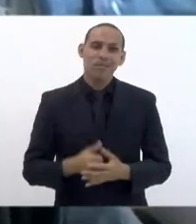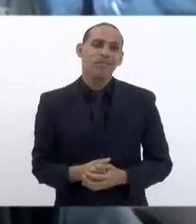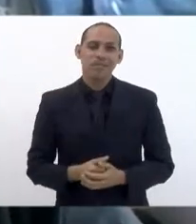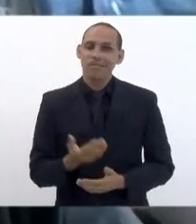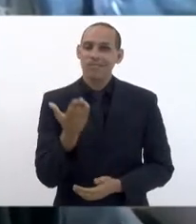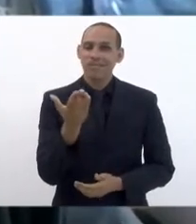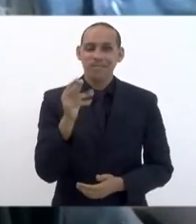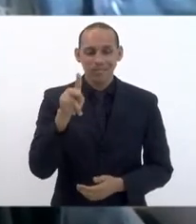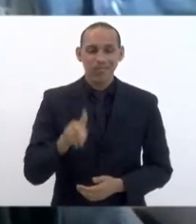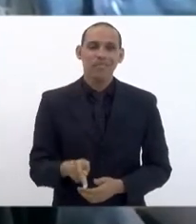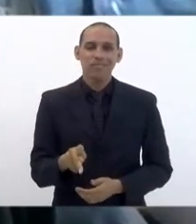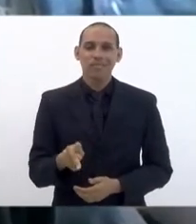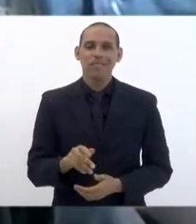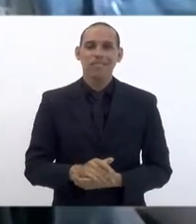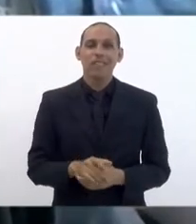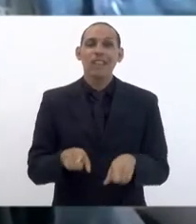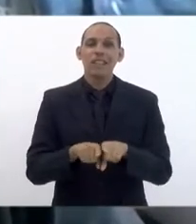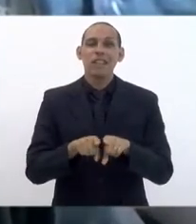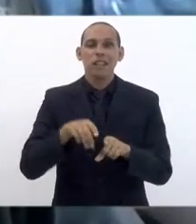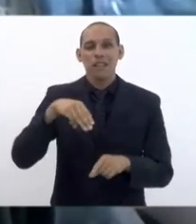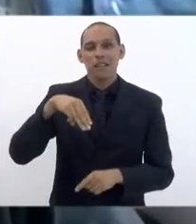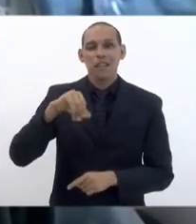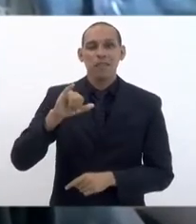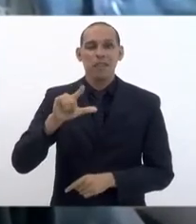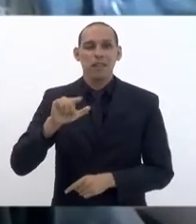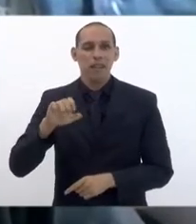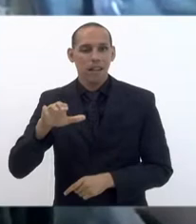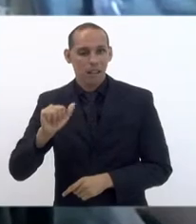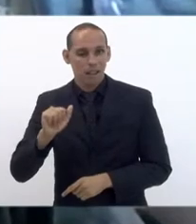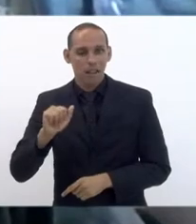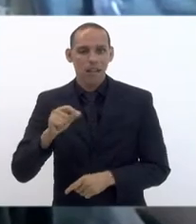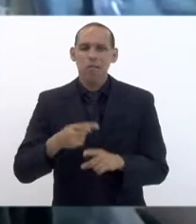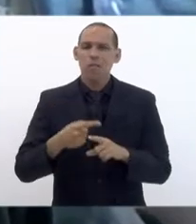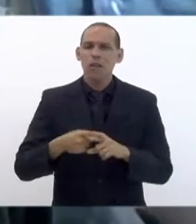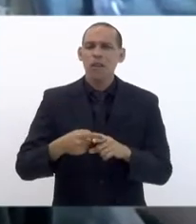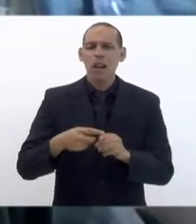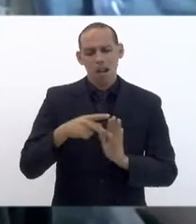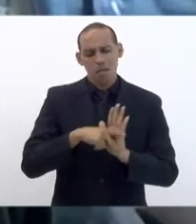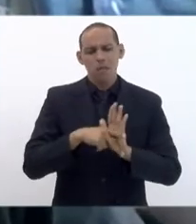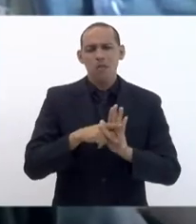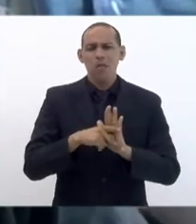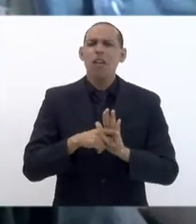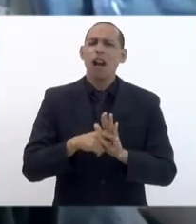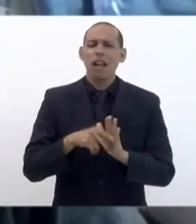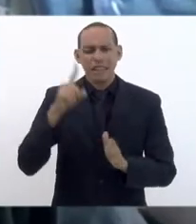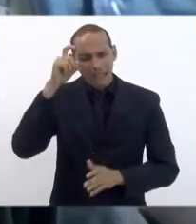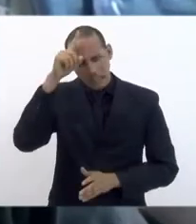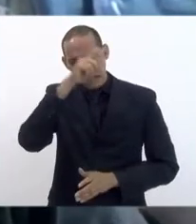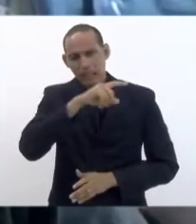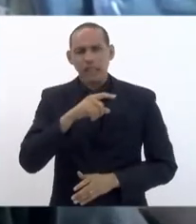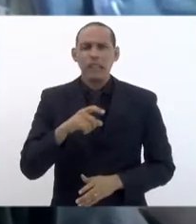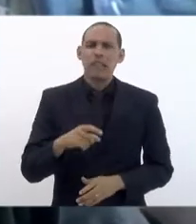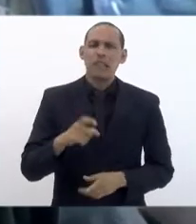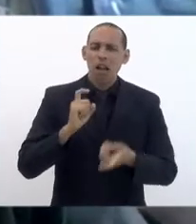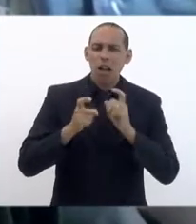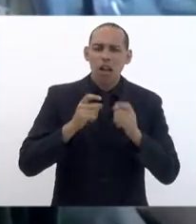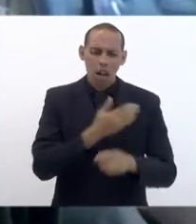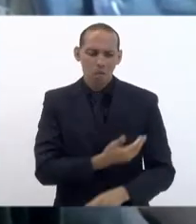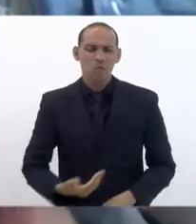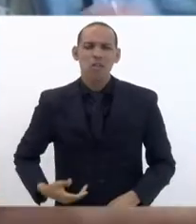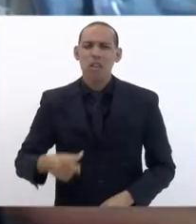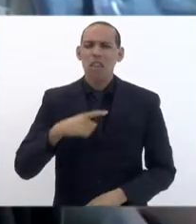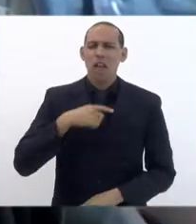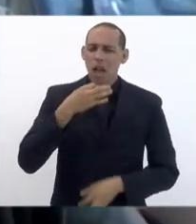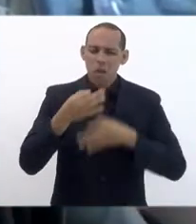Vossa Excelência e a Milena, porque esse é um projeto complexo, teve duas audiências públicas, teve pareceres, então